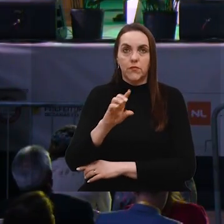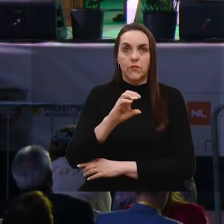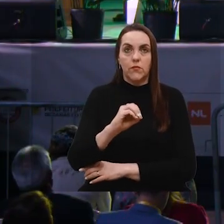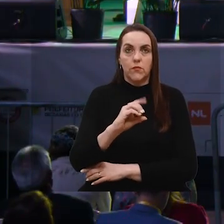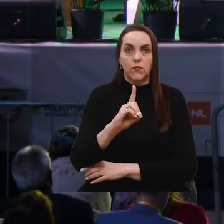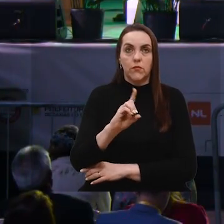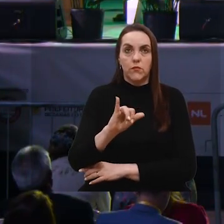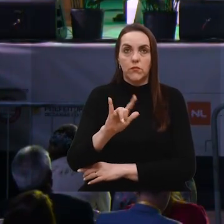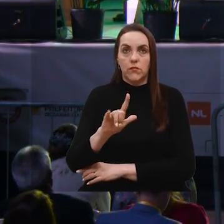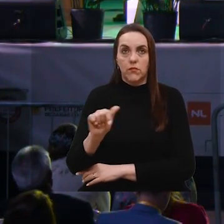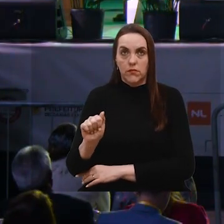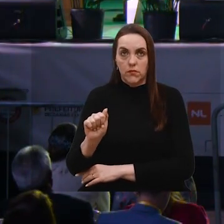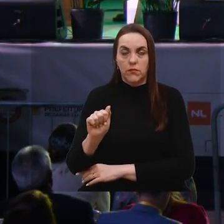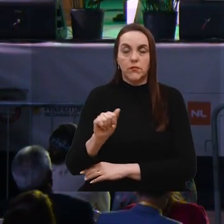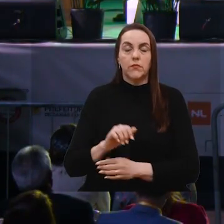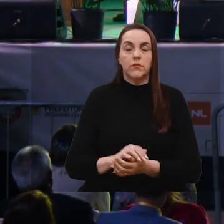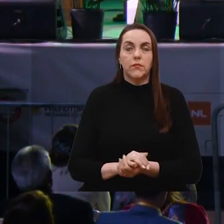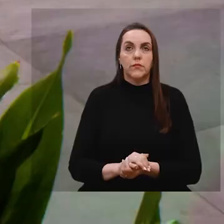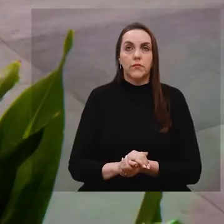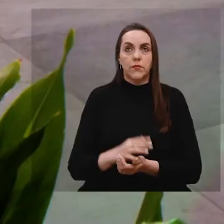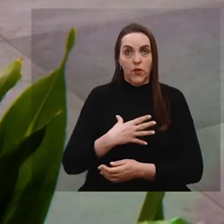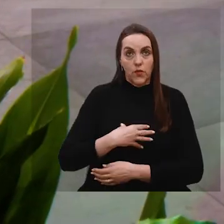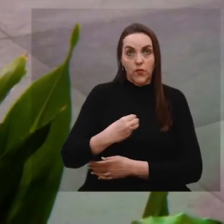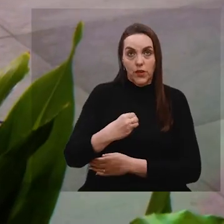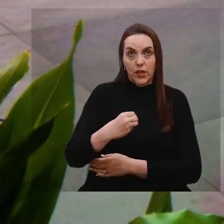benemérita do MTG, Odila Savariz,